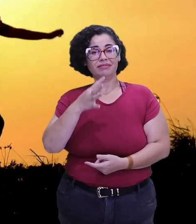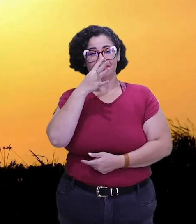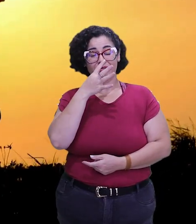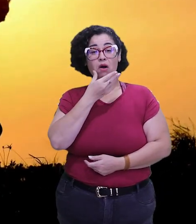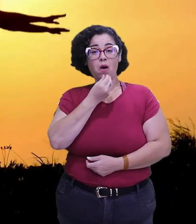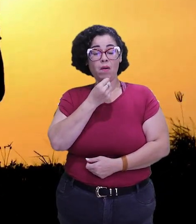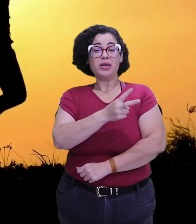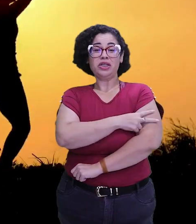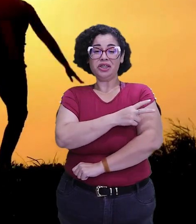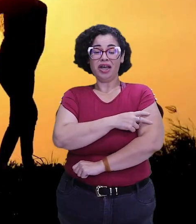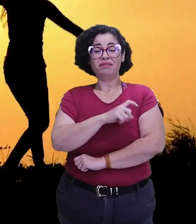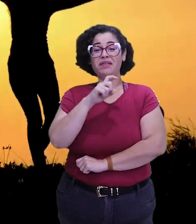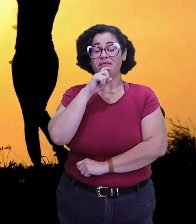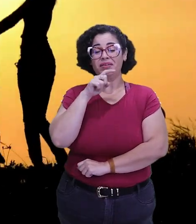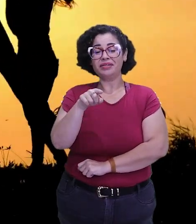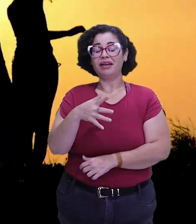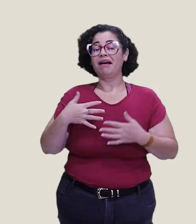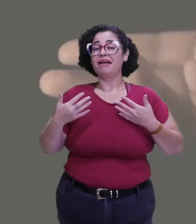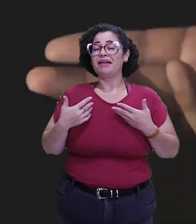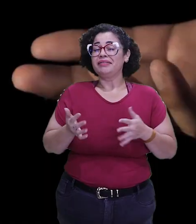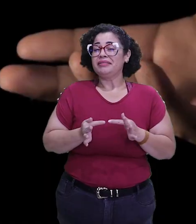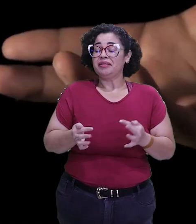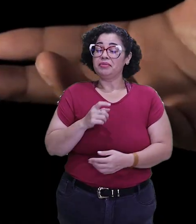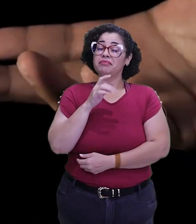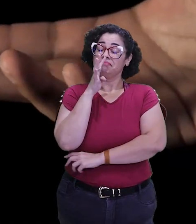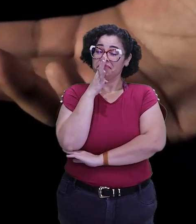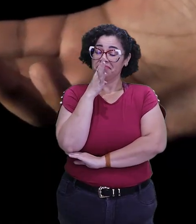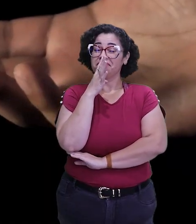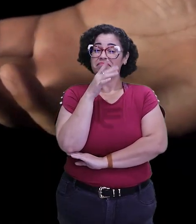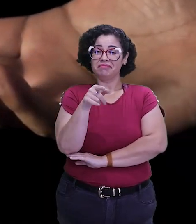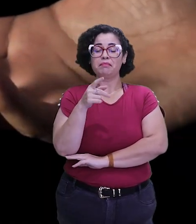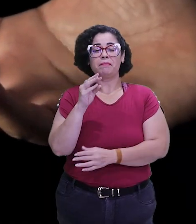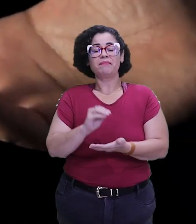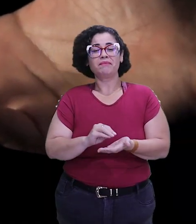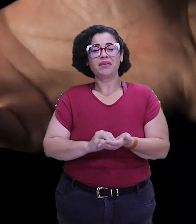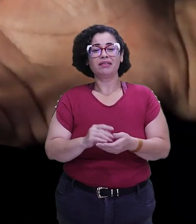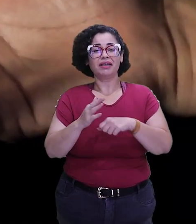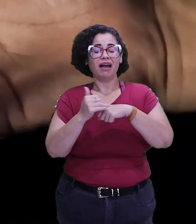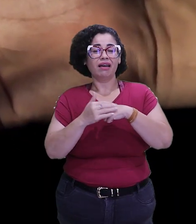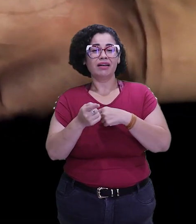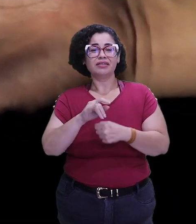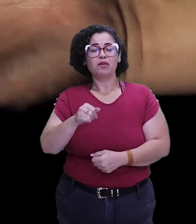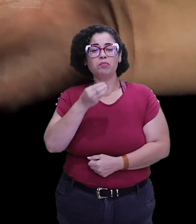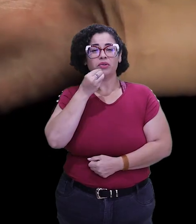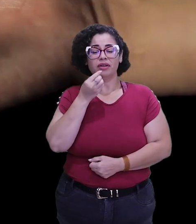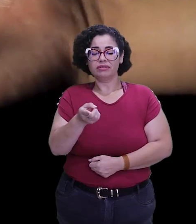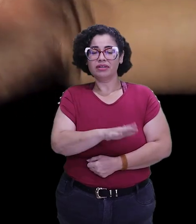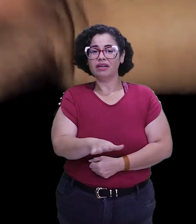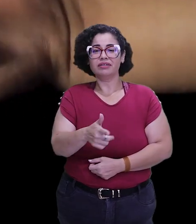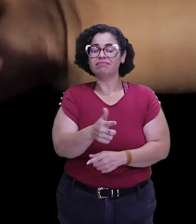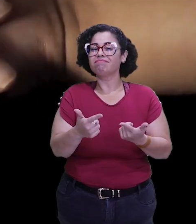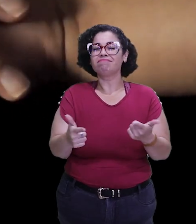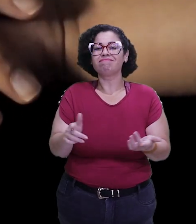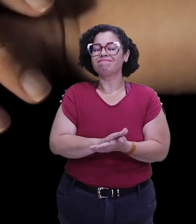o chefe sente inveja de uma alegria simples. A narrativa denuncia a carência de afeto e de oportunidades na vida desses